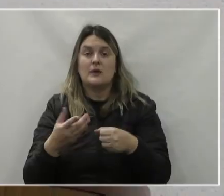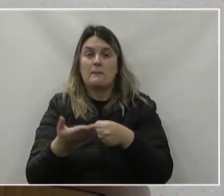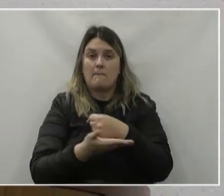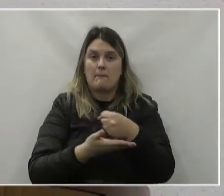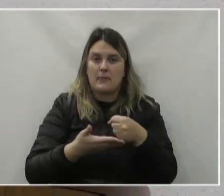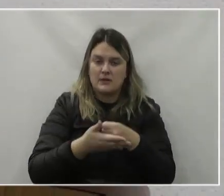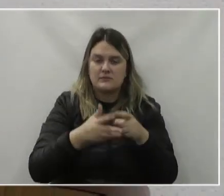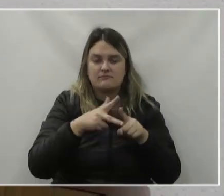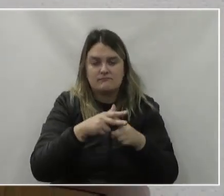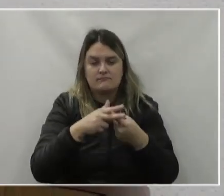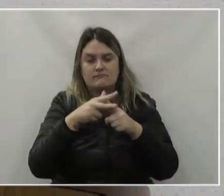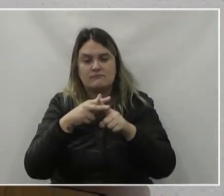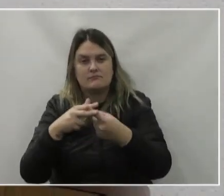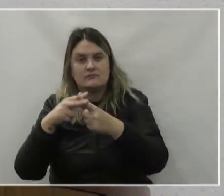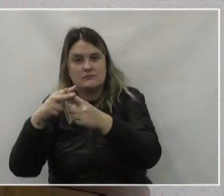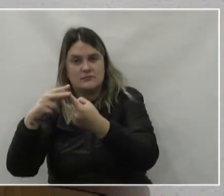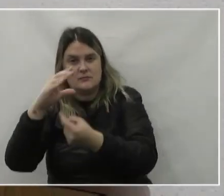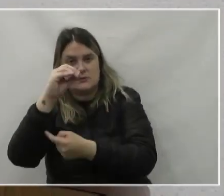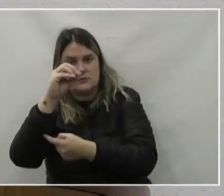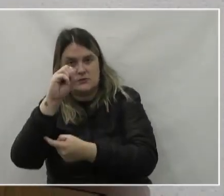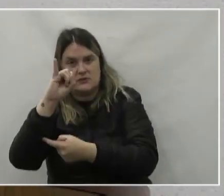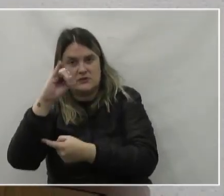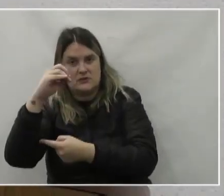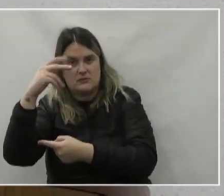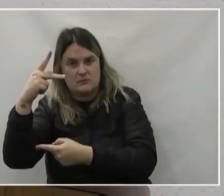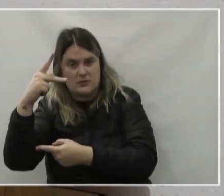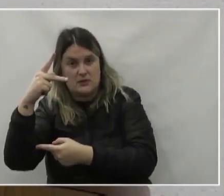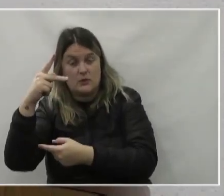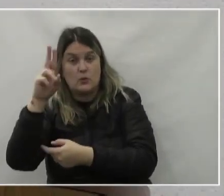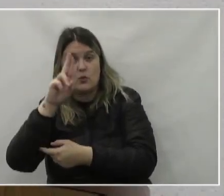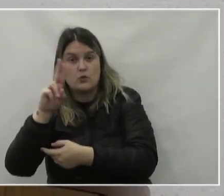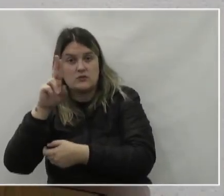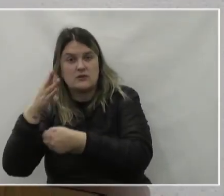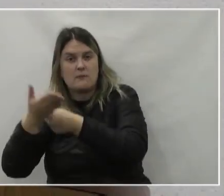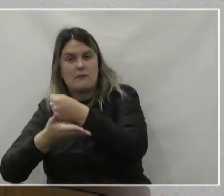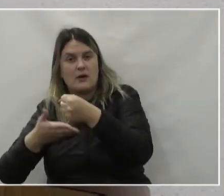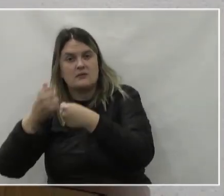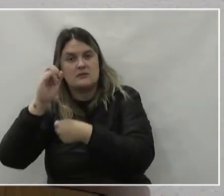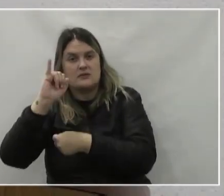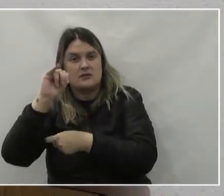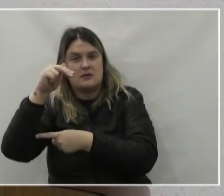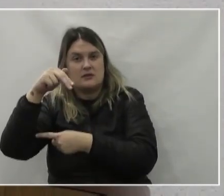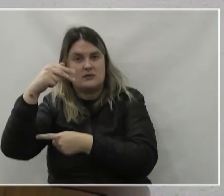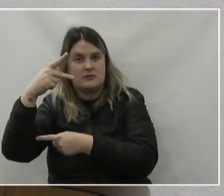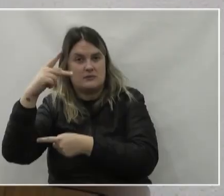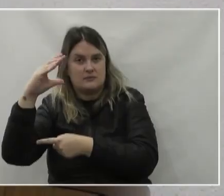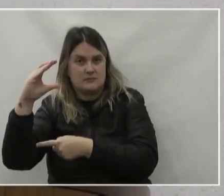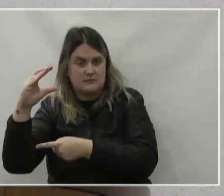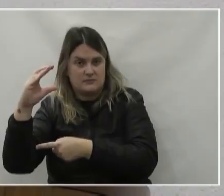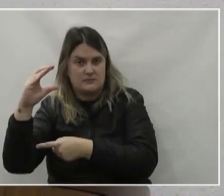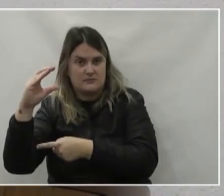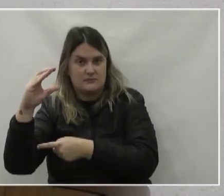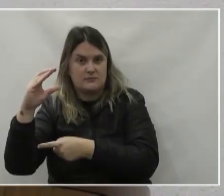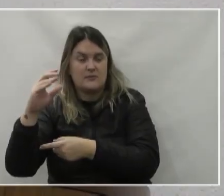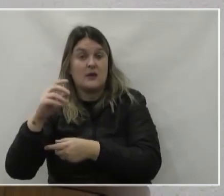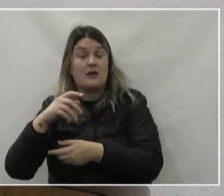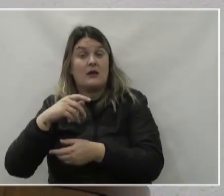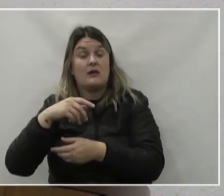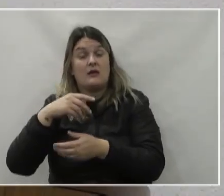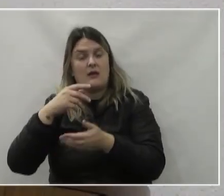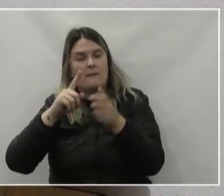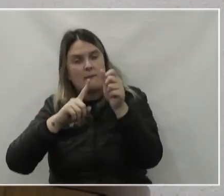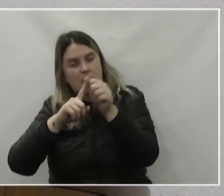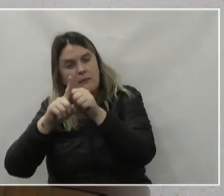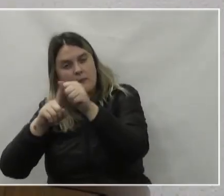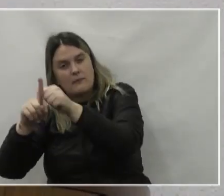correção da COSIP ela está sustentada pelo INPC, e a base de atualização da contraprestação ela estava